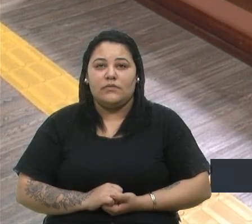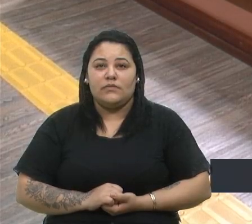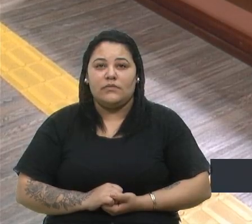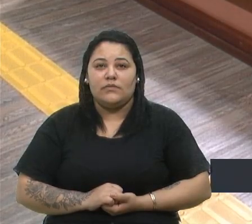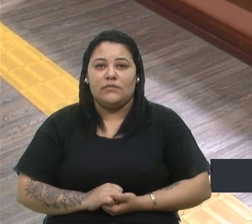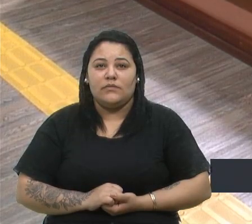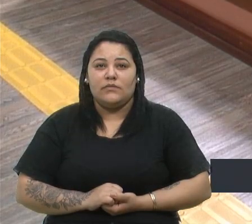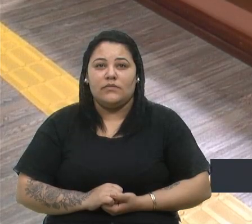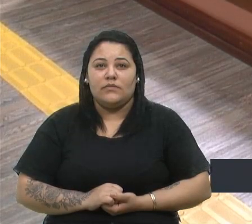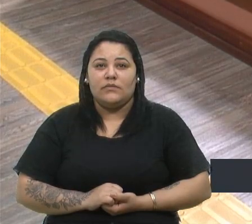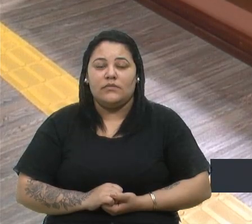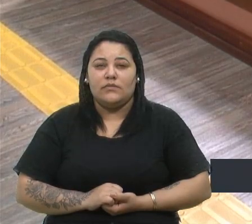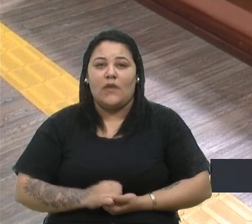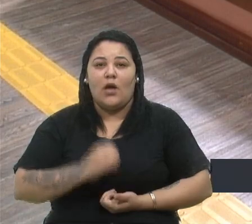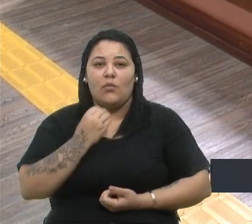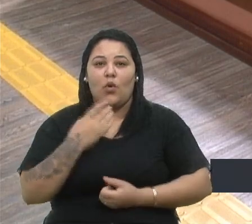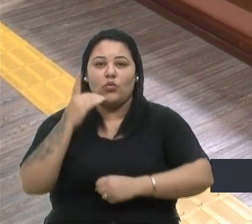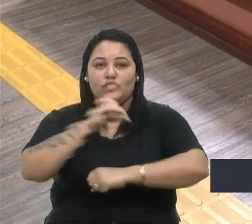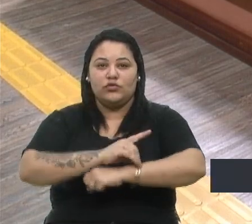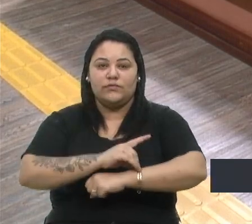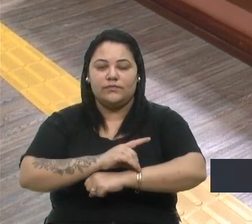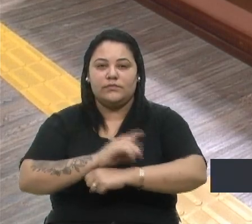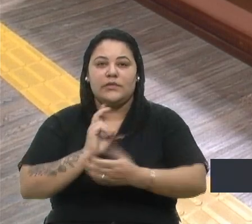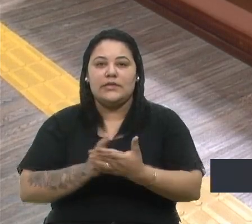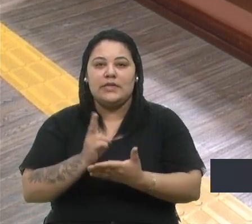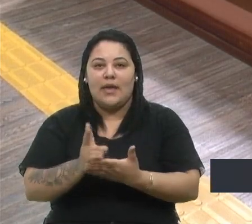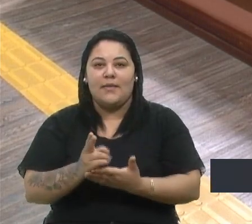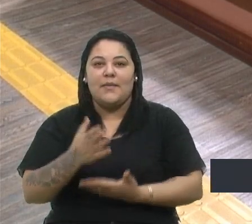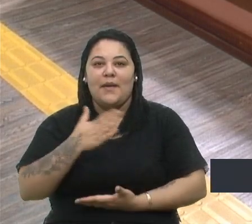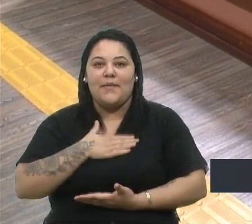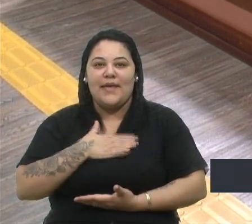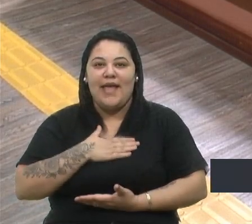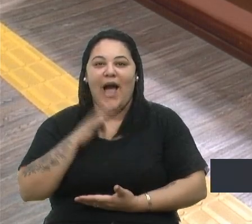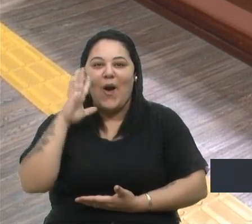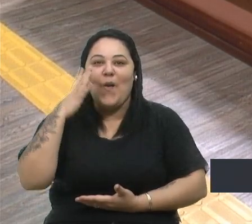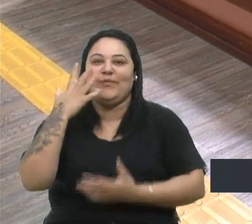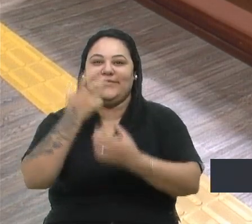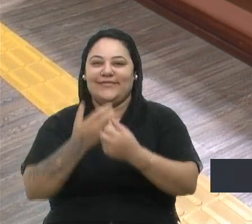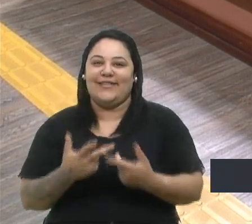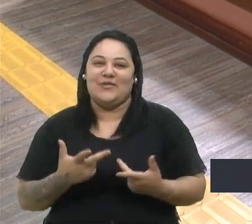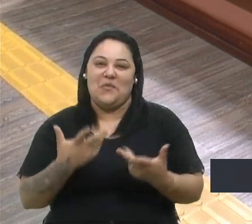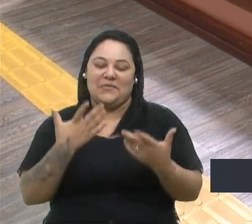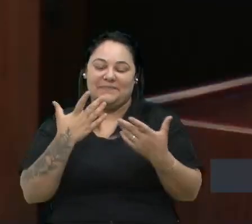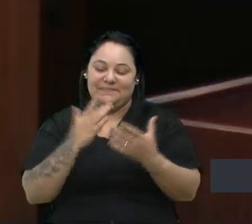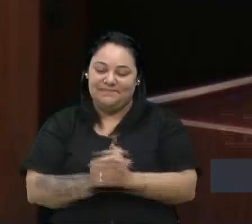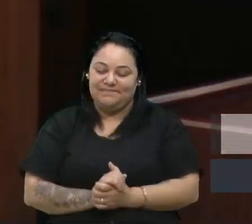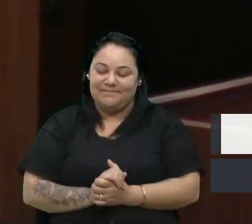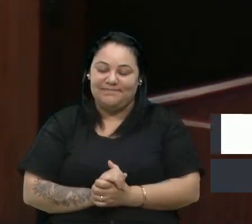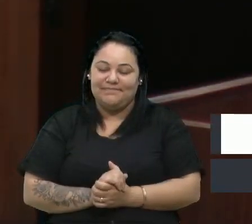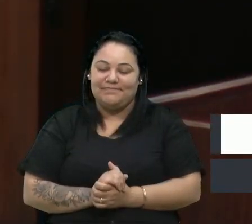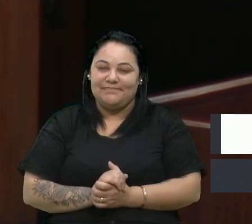Bom dia, senhor presidente. É sempre na minha vez que acontece isso, né? Mas,